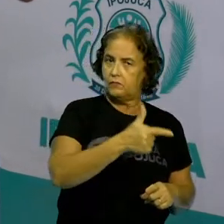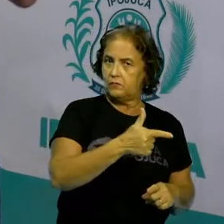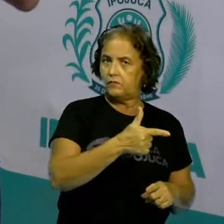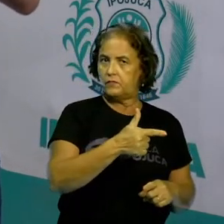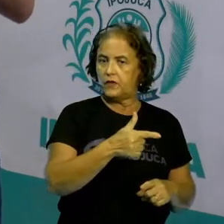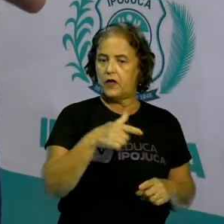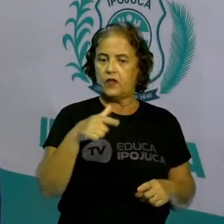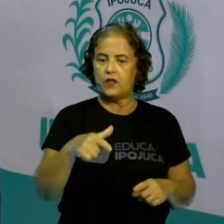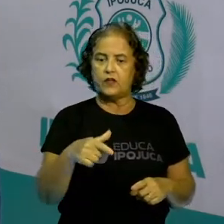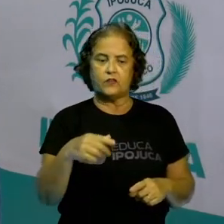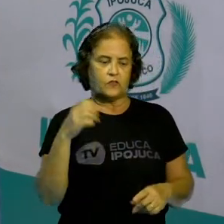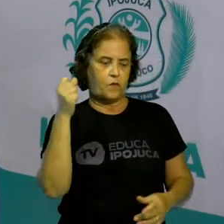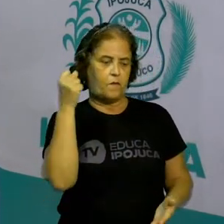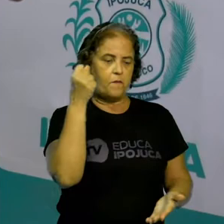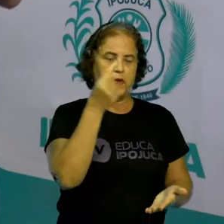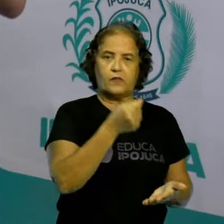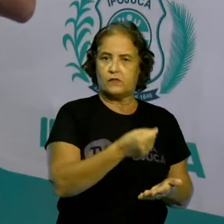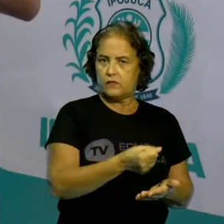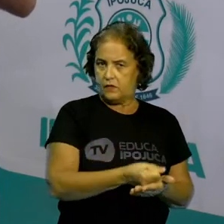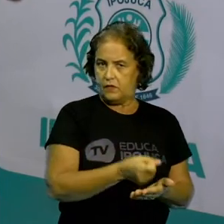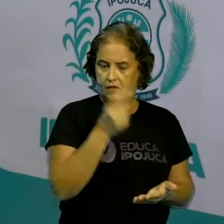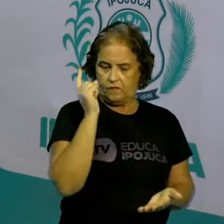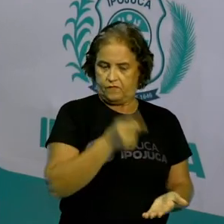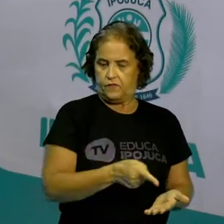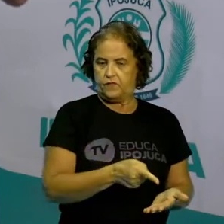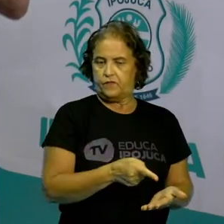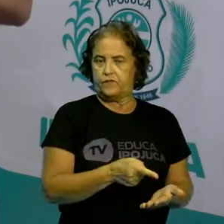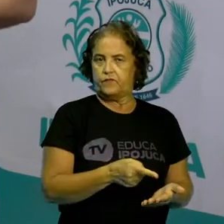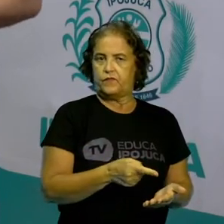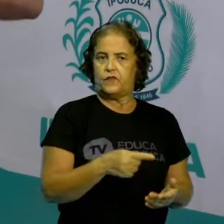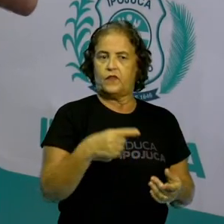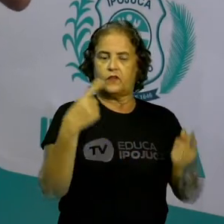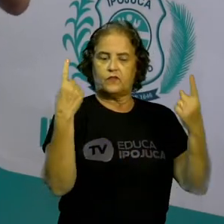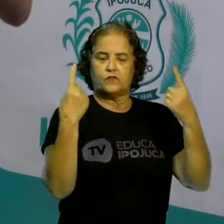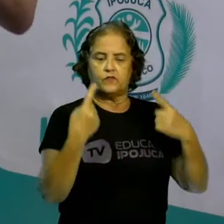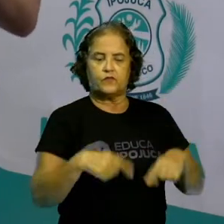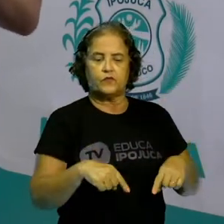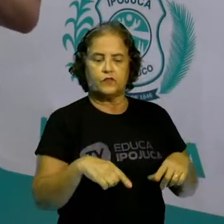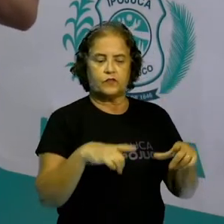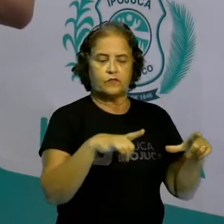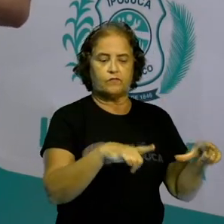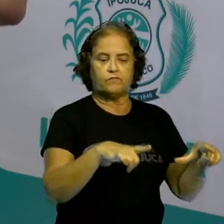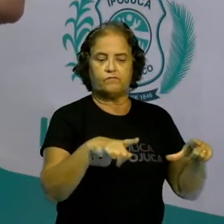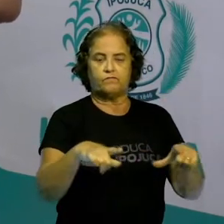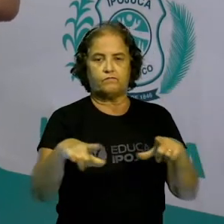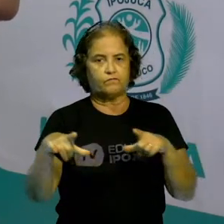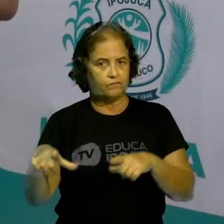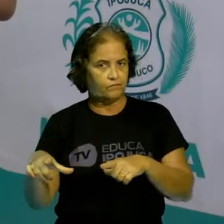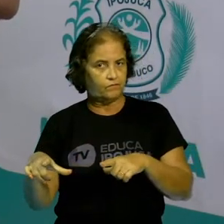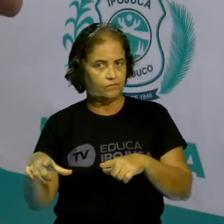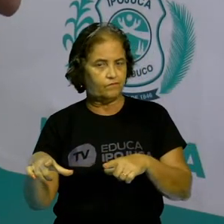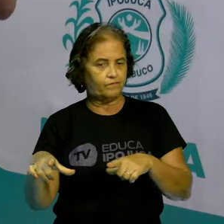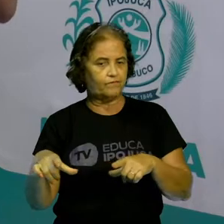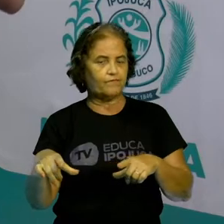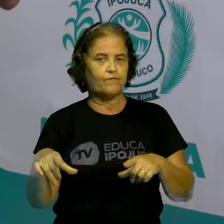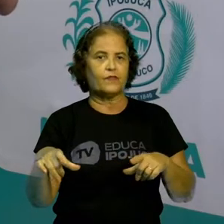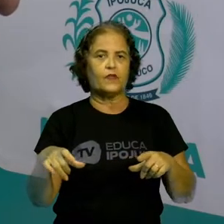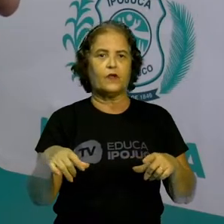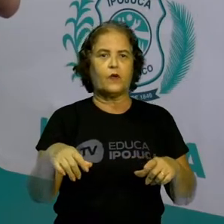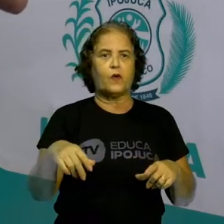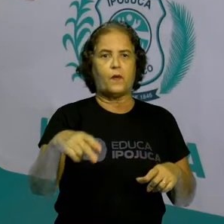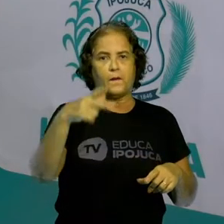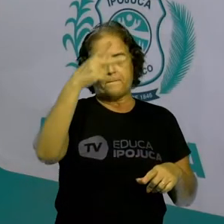a política regionalmente, ali nas suas localizações, nos seus municípios, nos seus estados, tá bem?